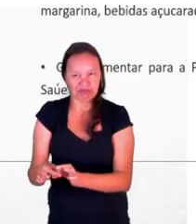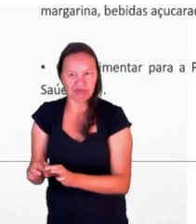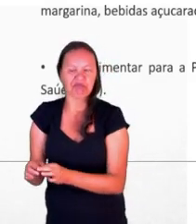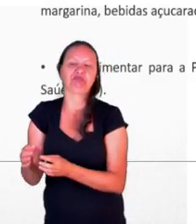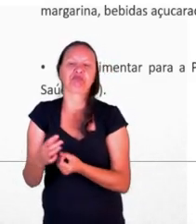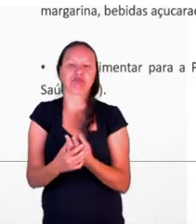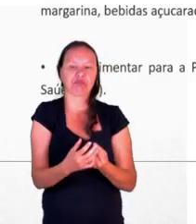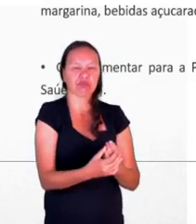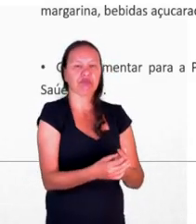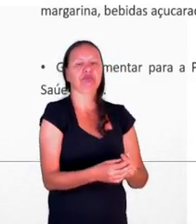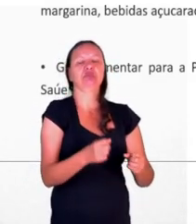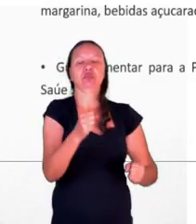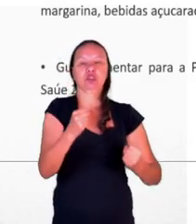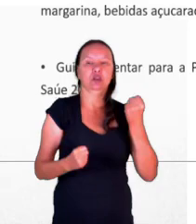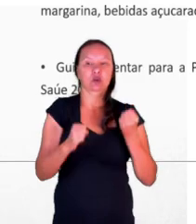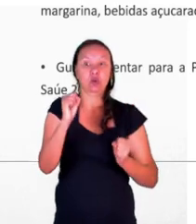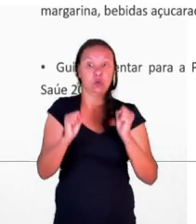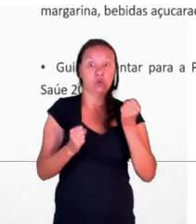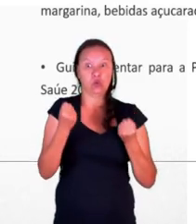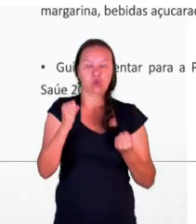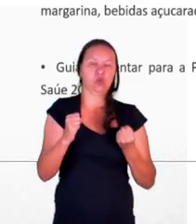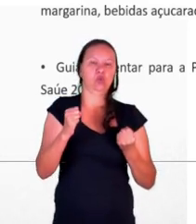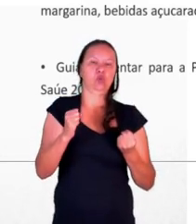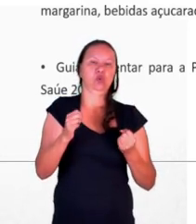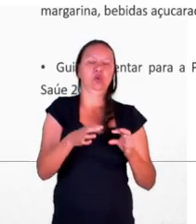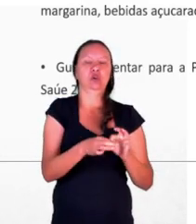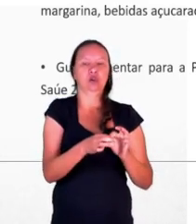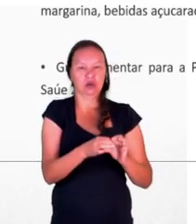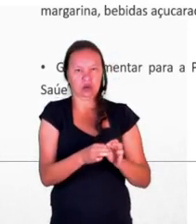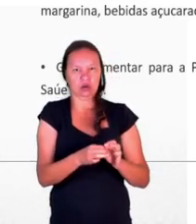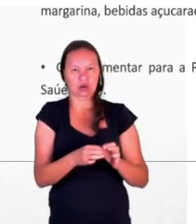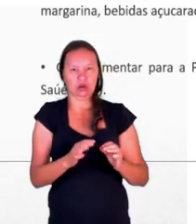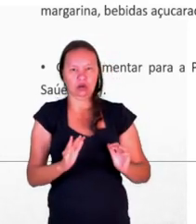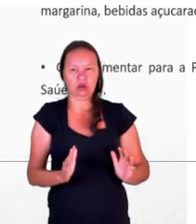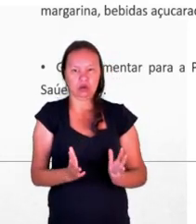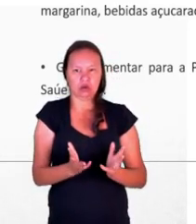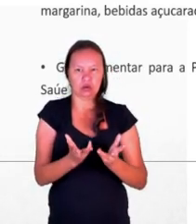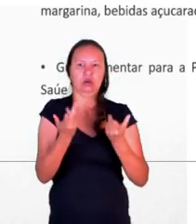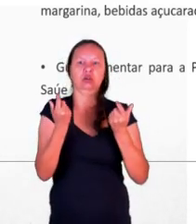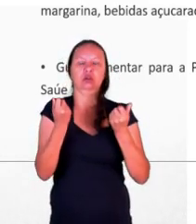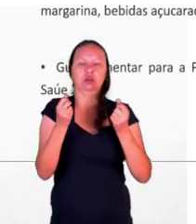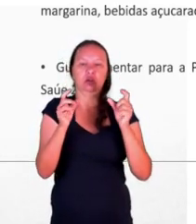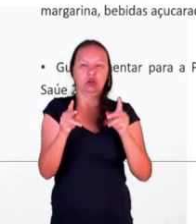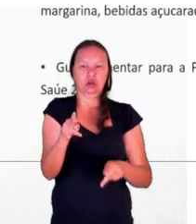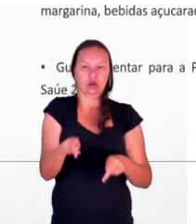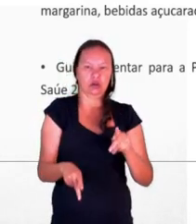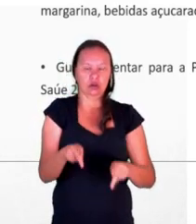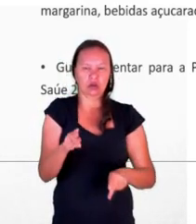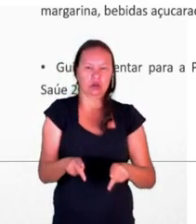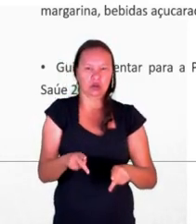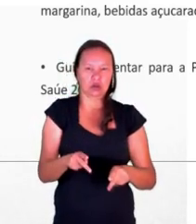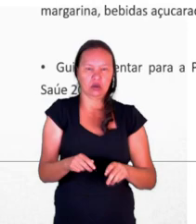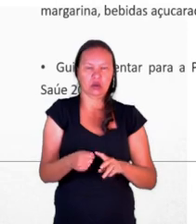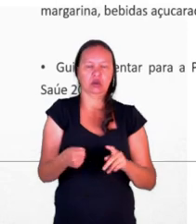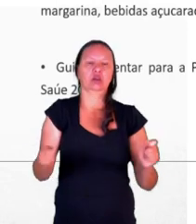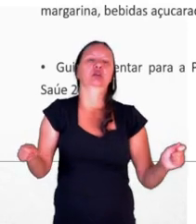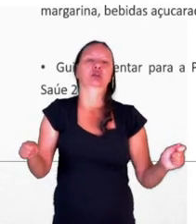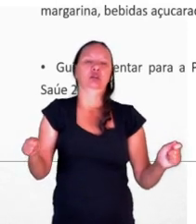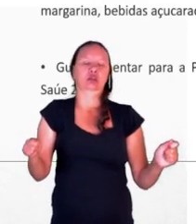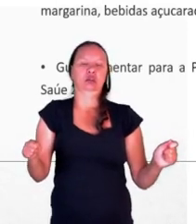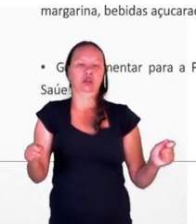alimentícia transnacional ela se programou para o empobrecimento da população né o grande criminalista